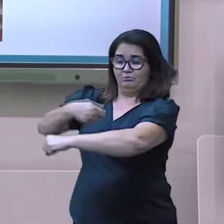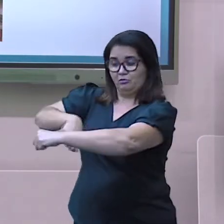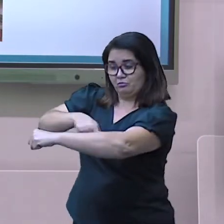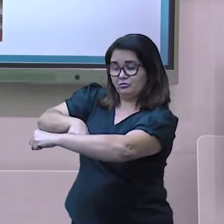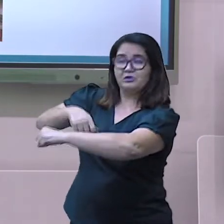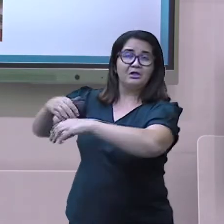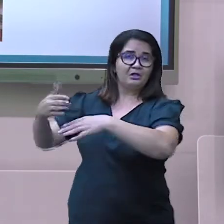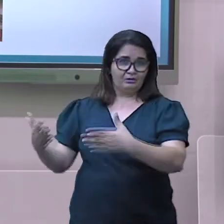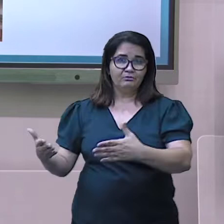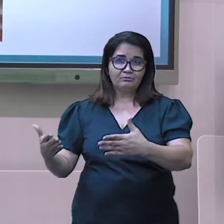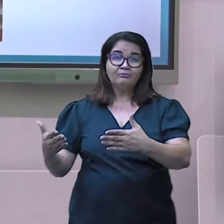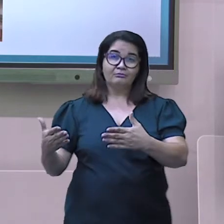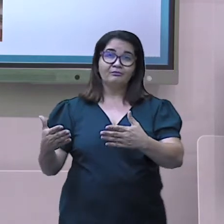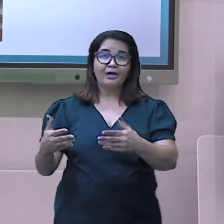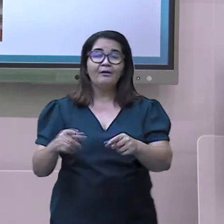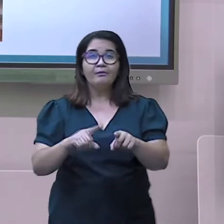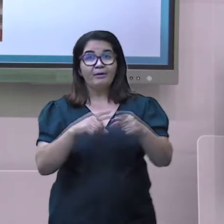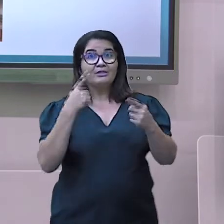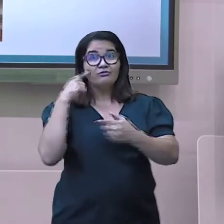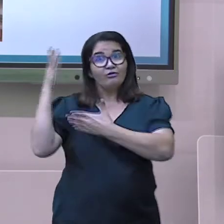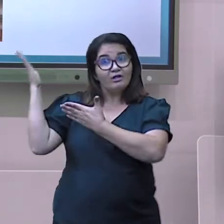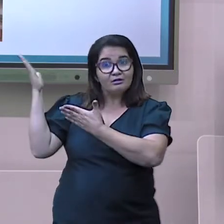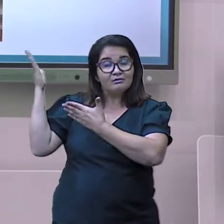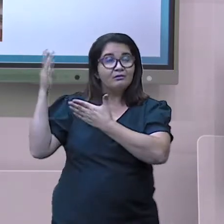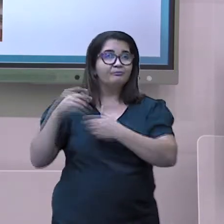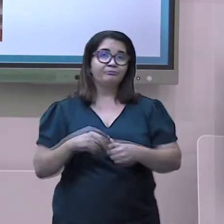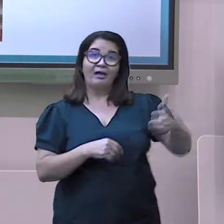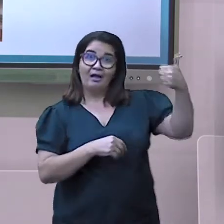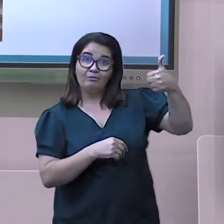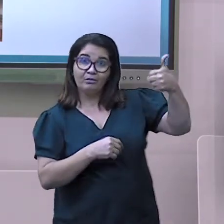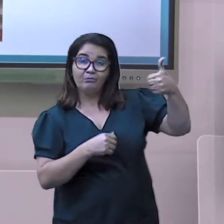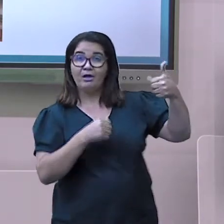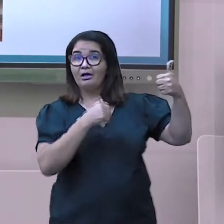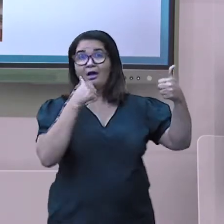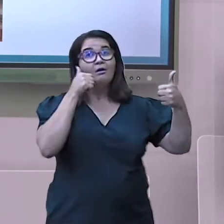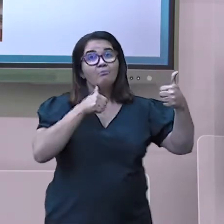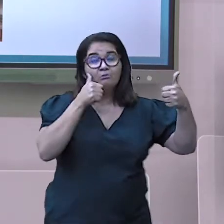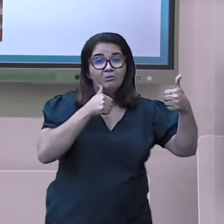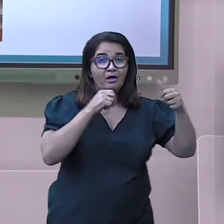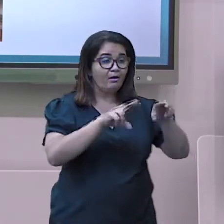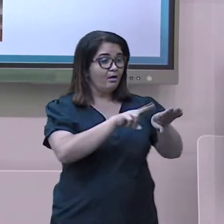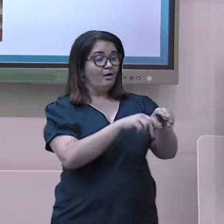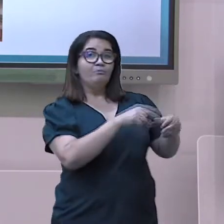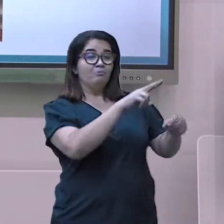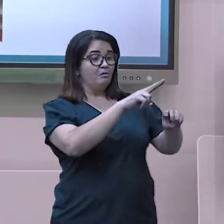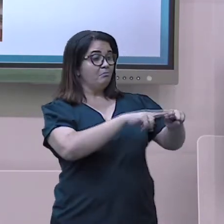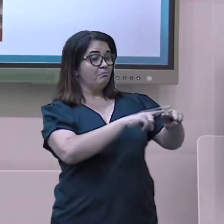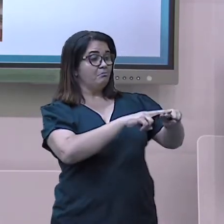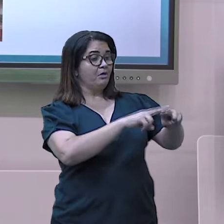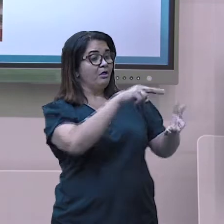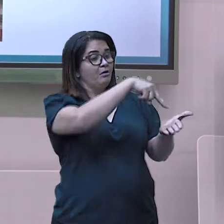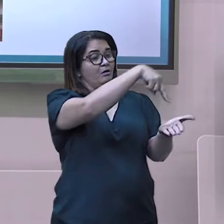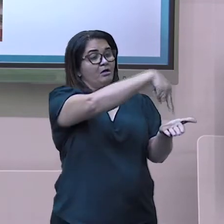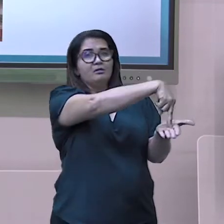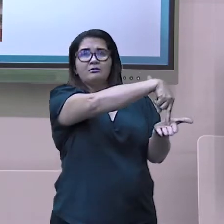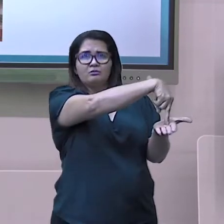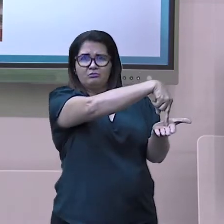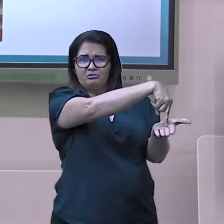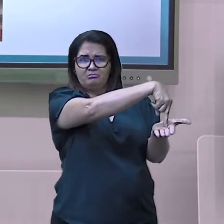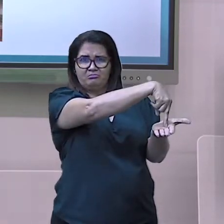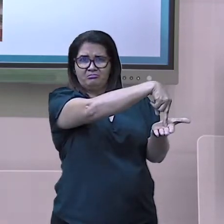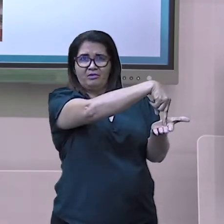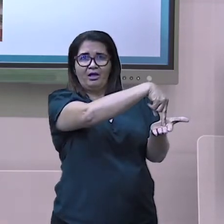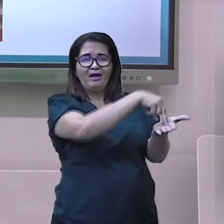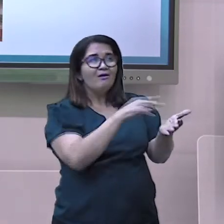banco para eu sofrer um acidente, ou vou cozinhar para sofrer um acidente, de forma nenhuma,